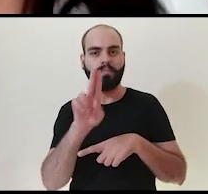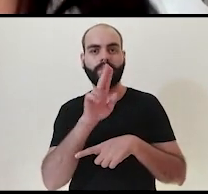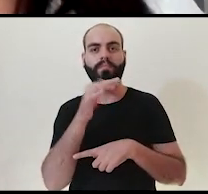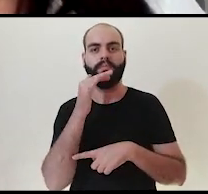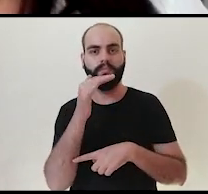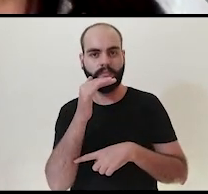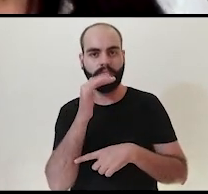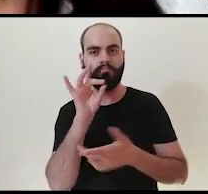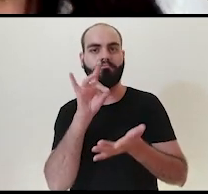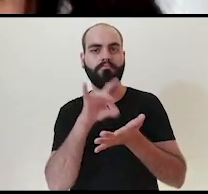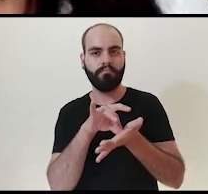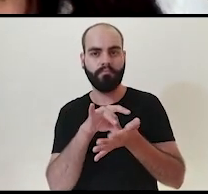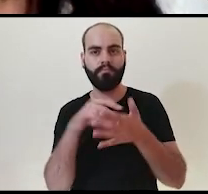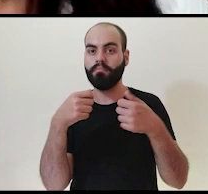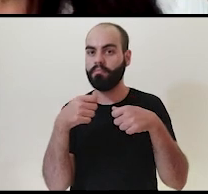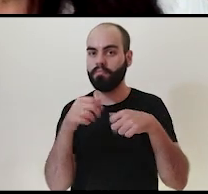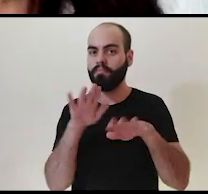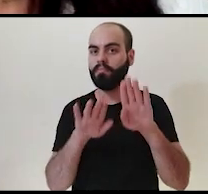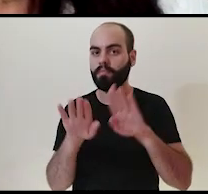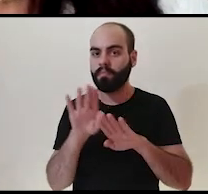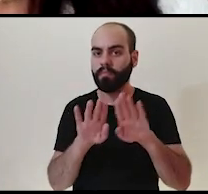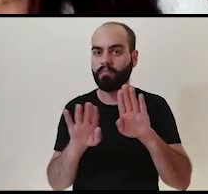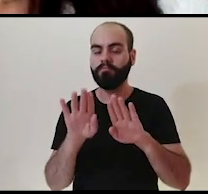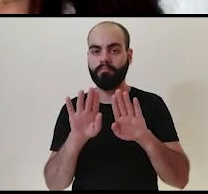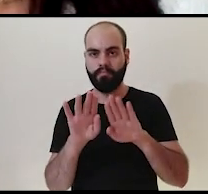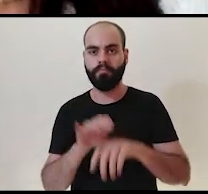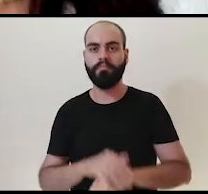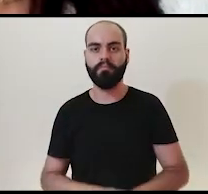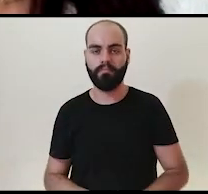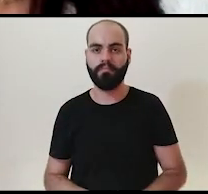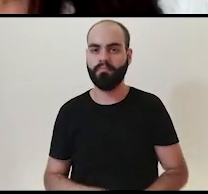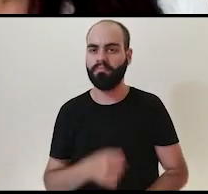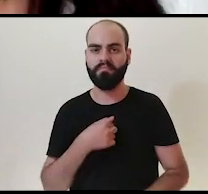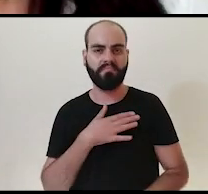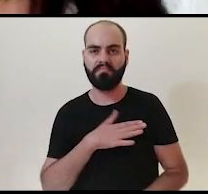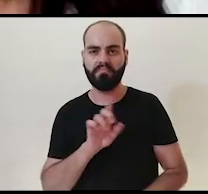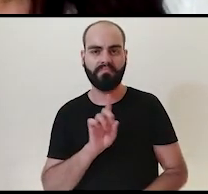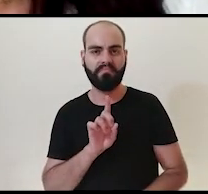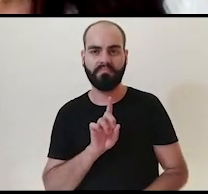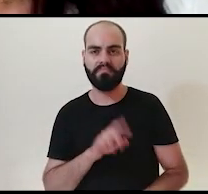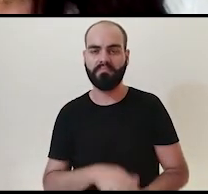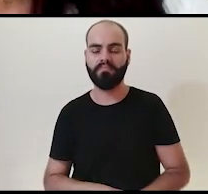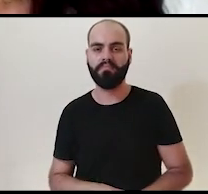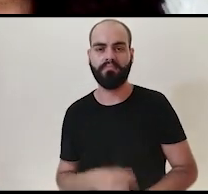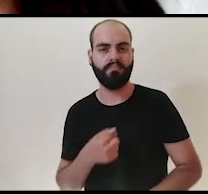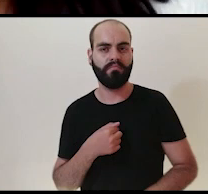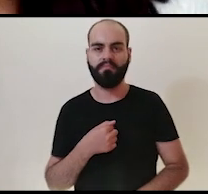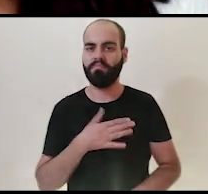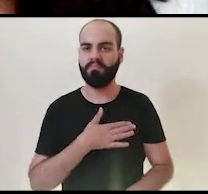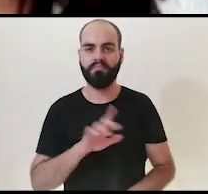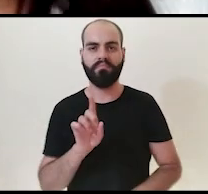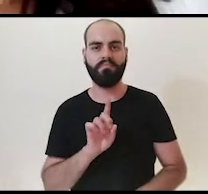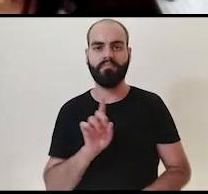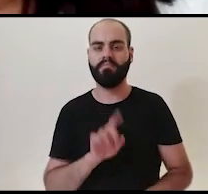tomar cuidado com isso, com os filtros que deixam as fotos com cores irreais. Eu não gosto muito. Eu também sou desse time,